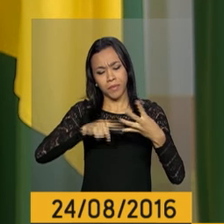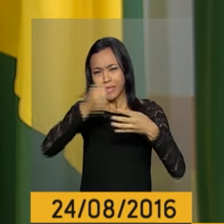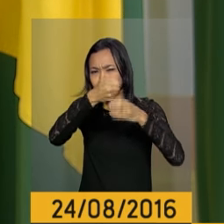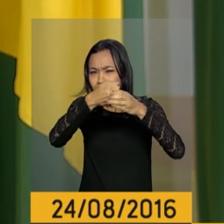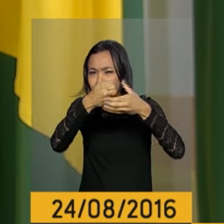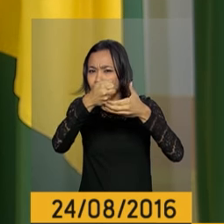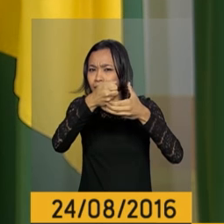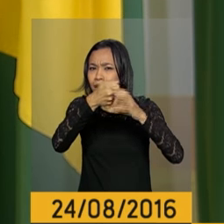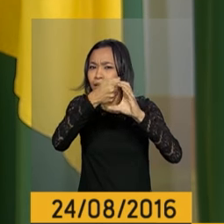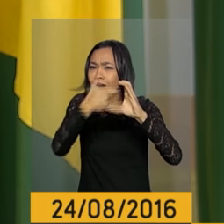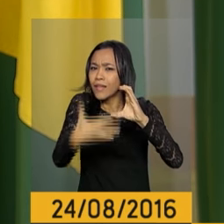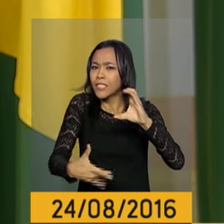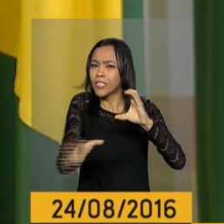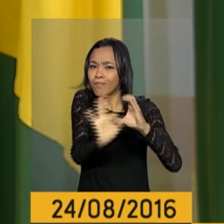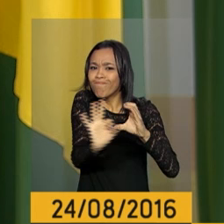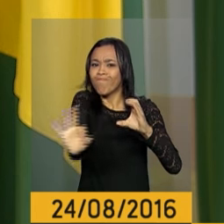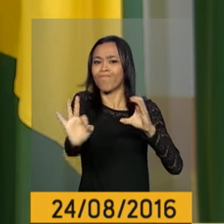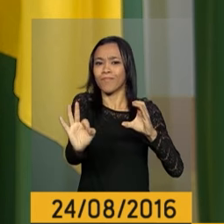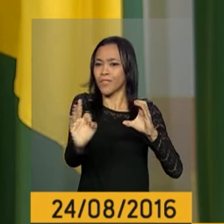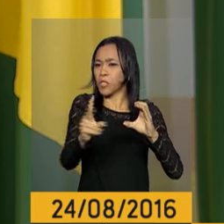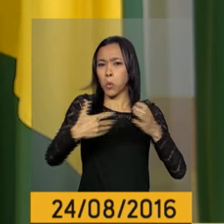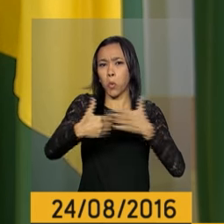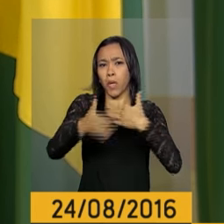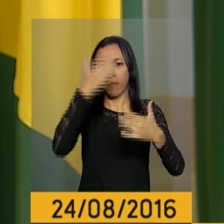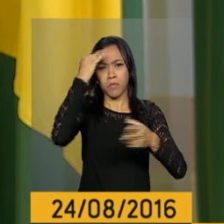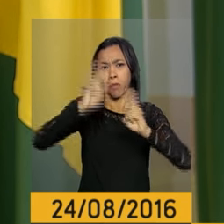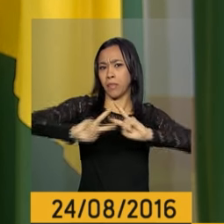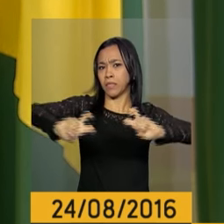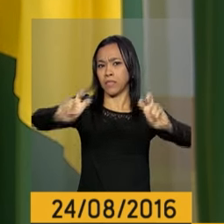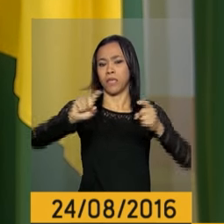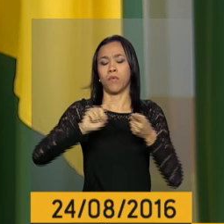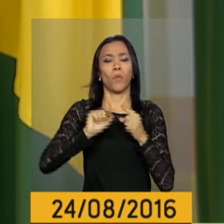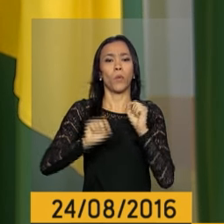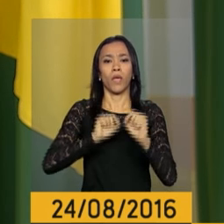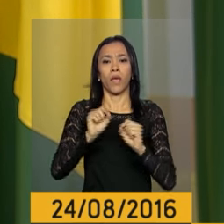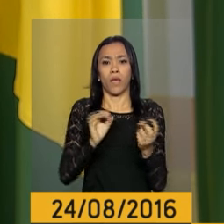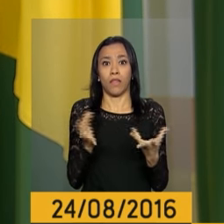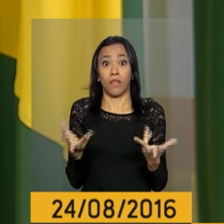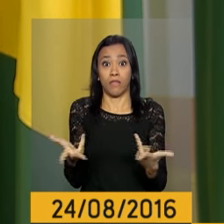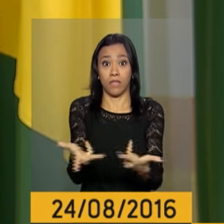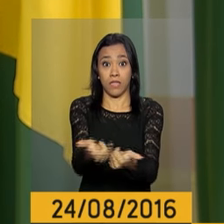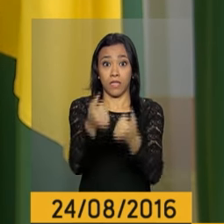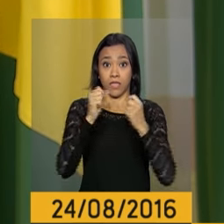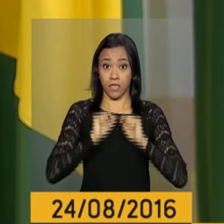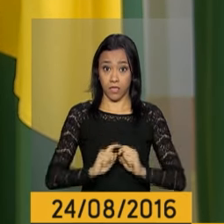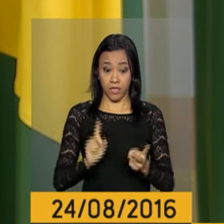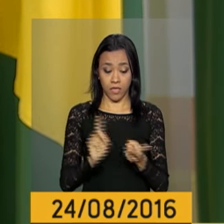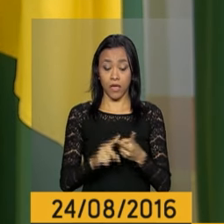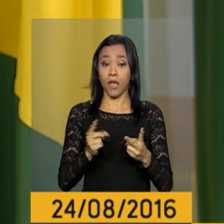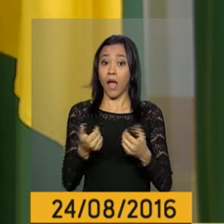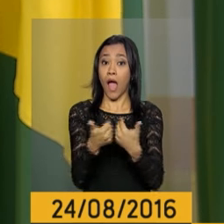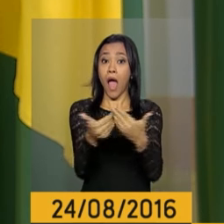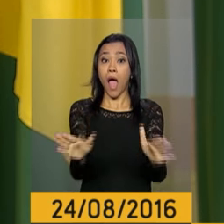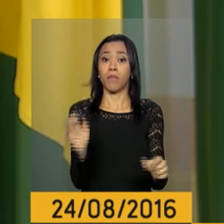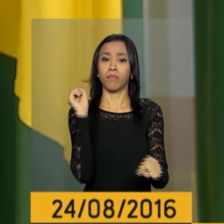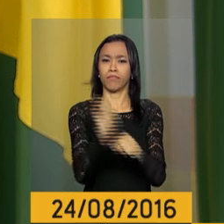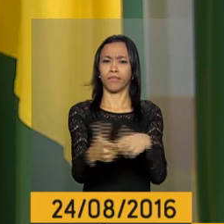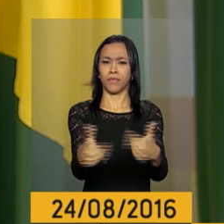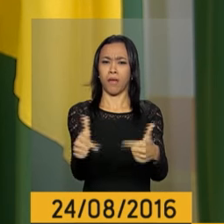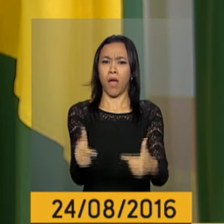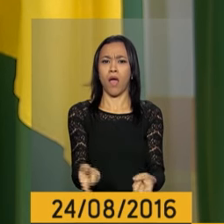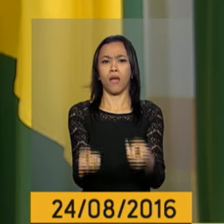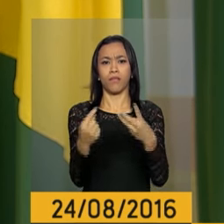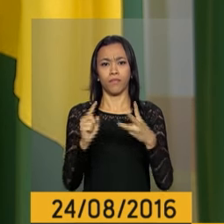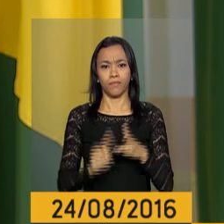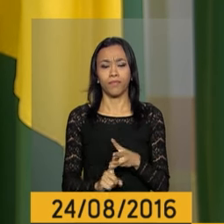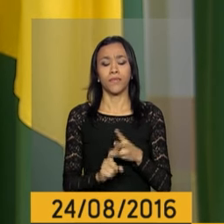são visíveis. É um exemplo de eficiência, fonte de milhões de empregos. Como vemos aqui, eu